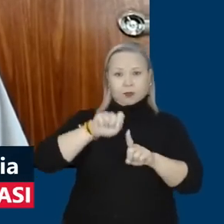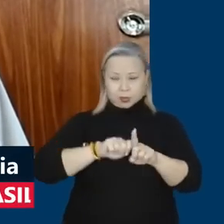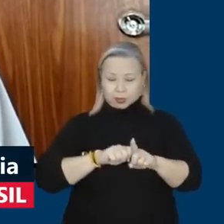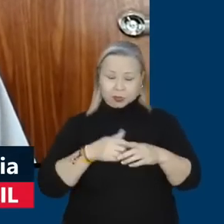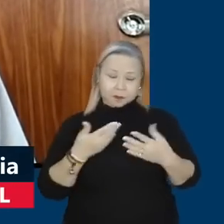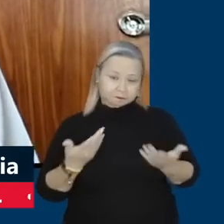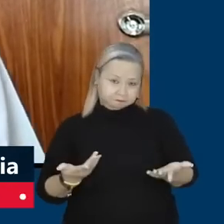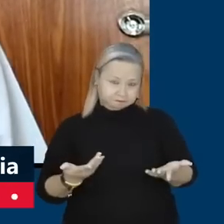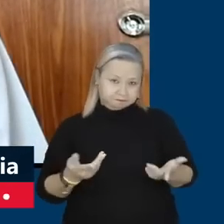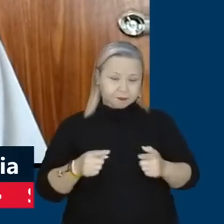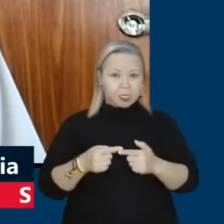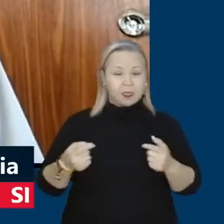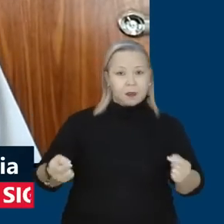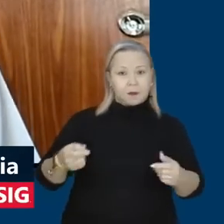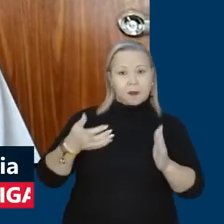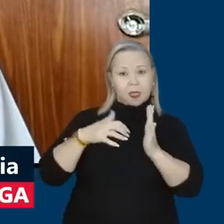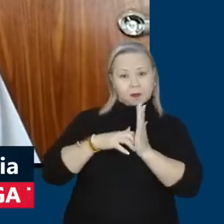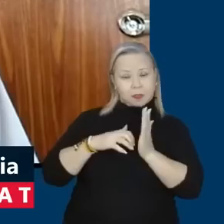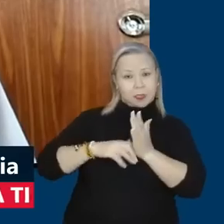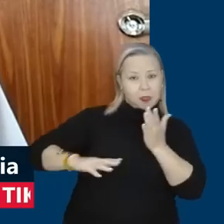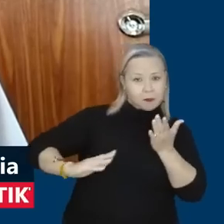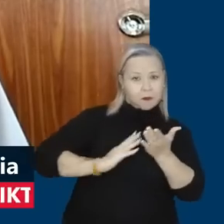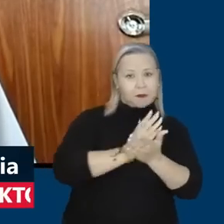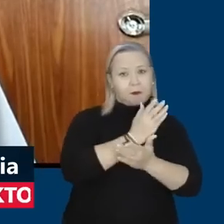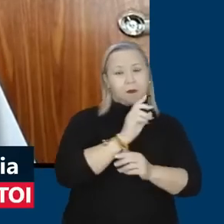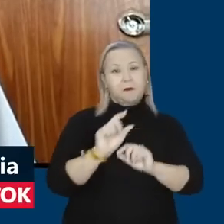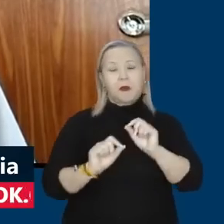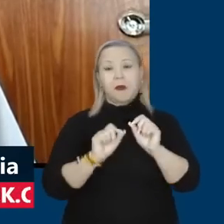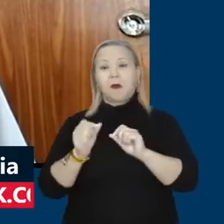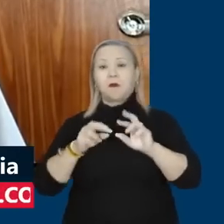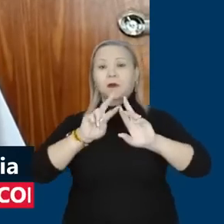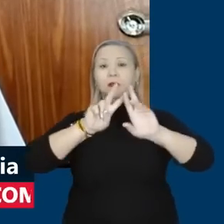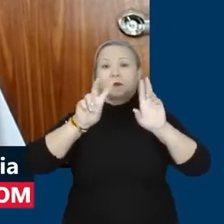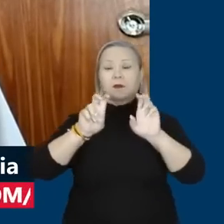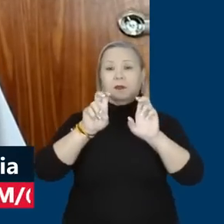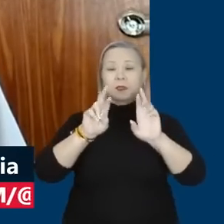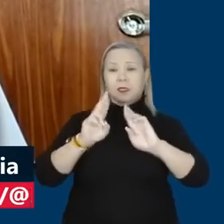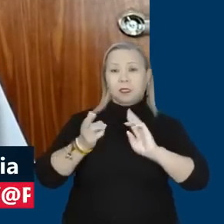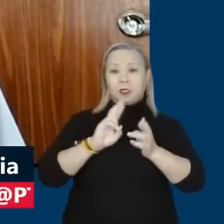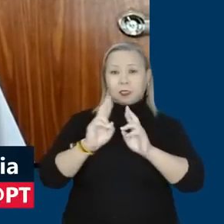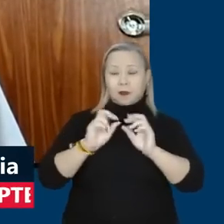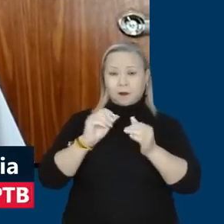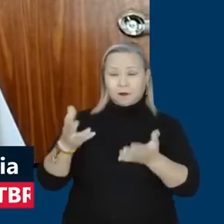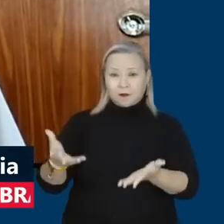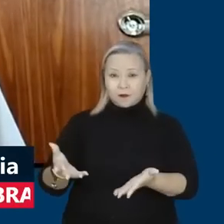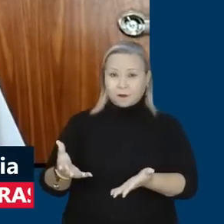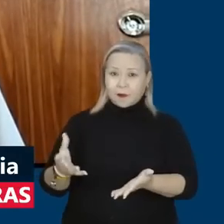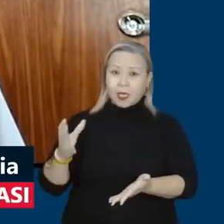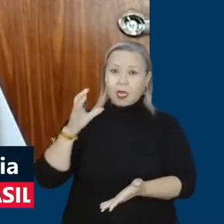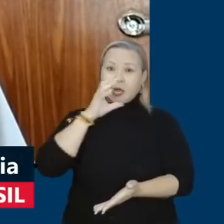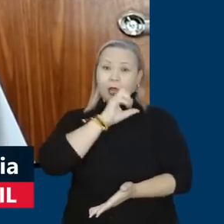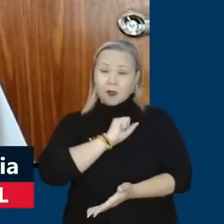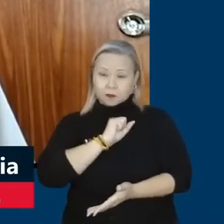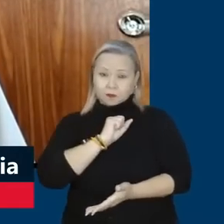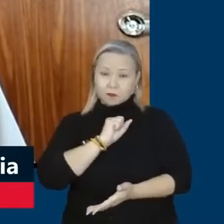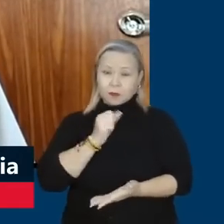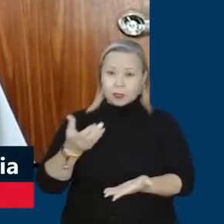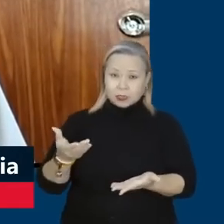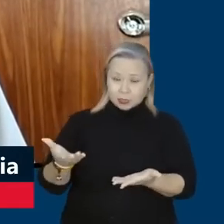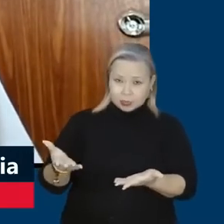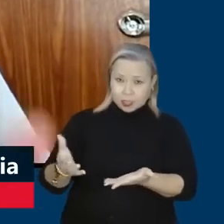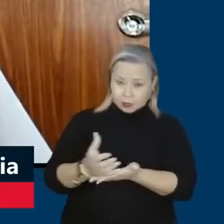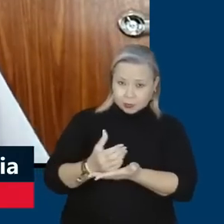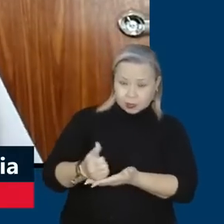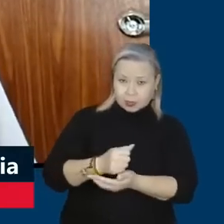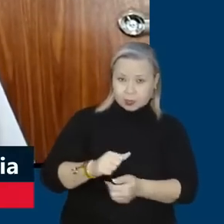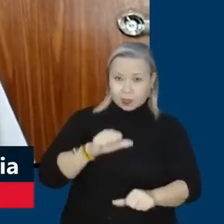Entretanto, no Senado foi aprovado que o que se refere ao excesso de arrecadação, que são aqueles 23 bilhões, eles